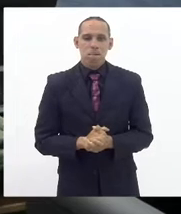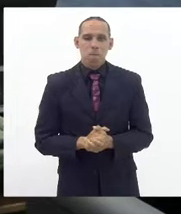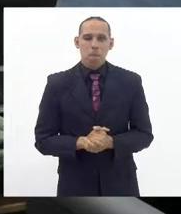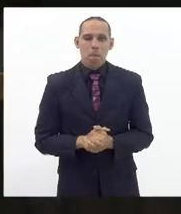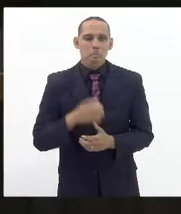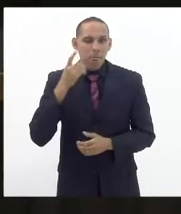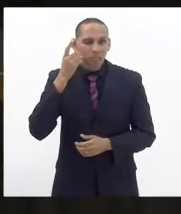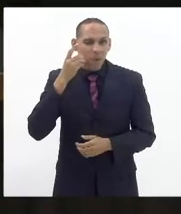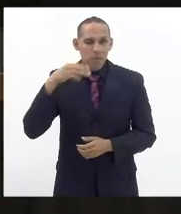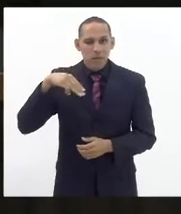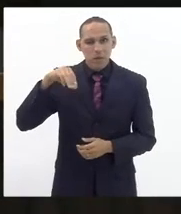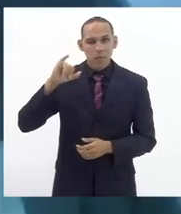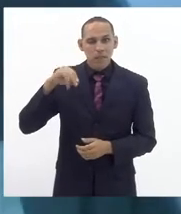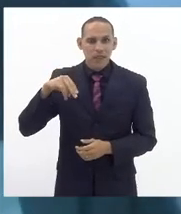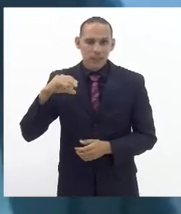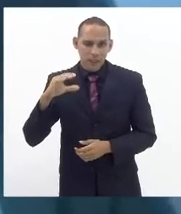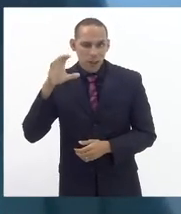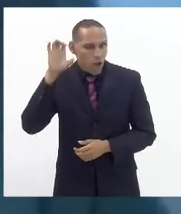Deputado Carlos Mink, me ouve?